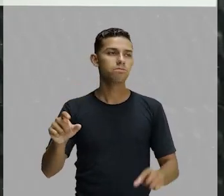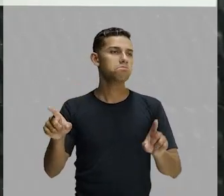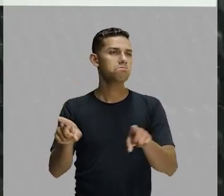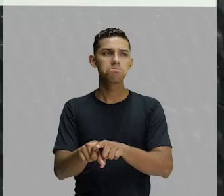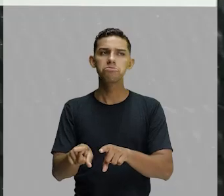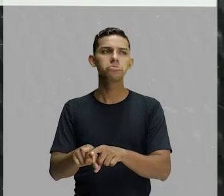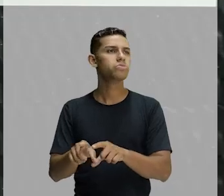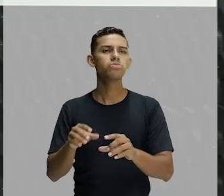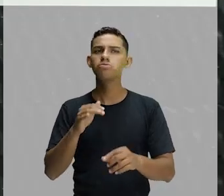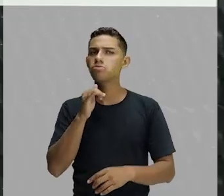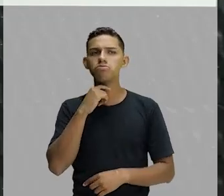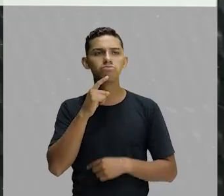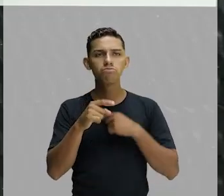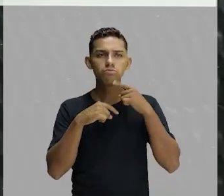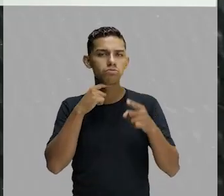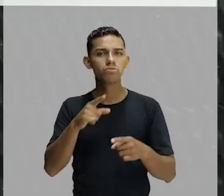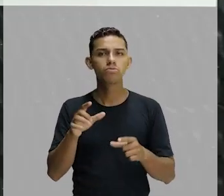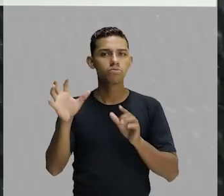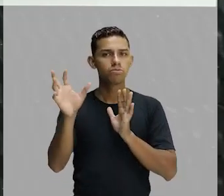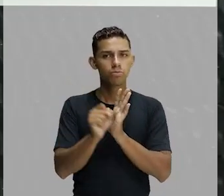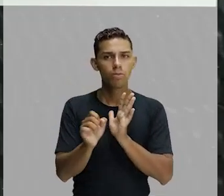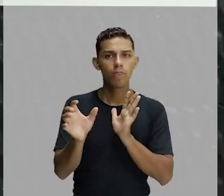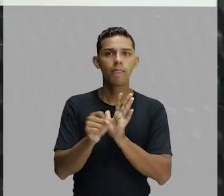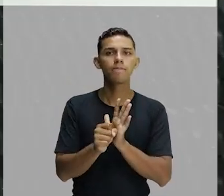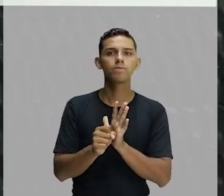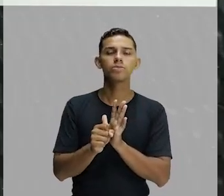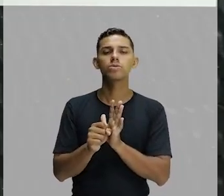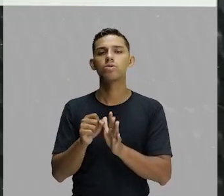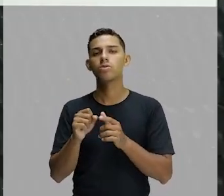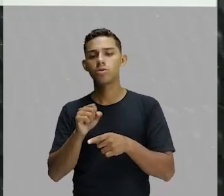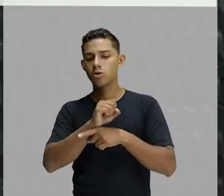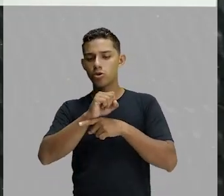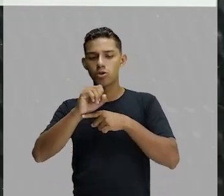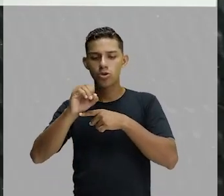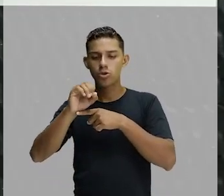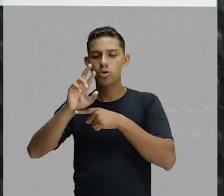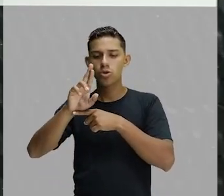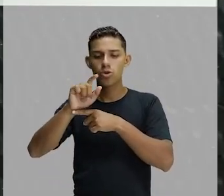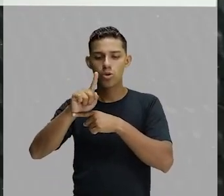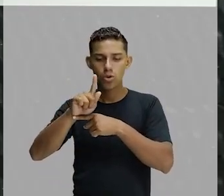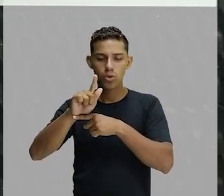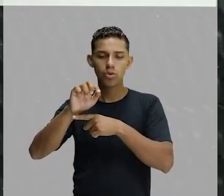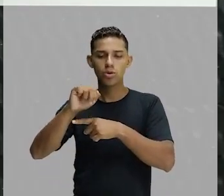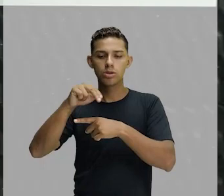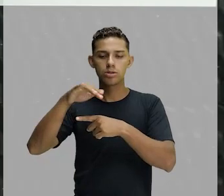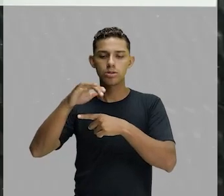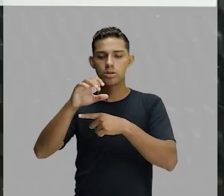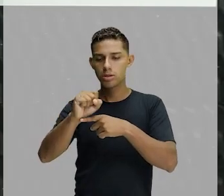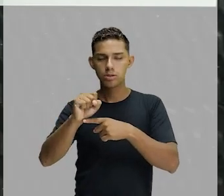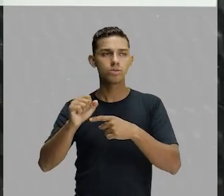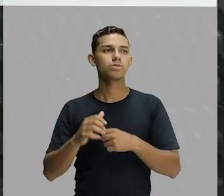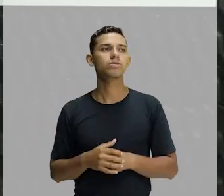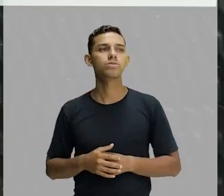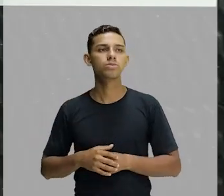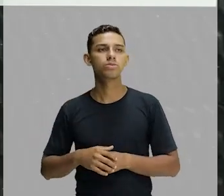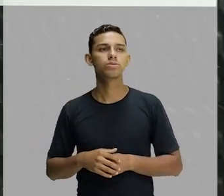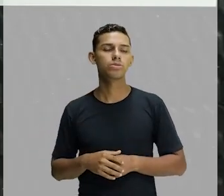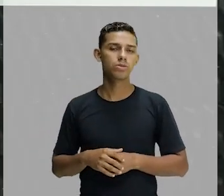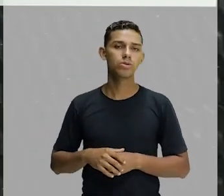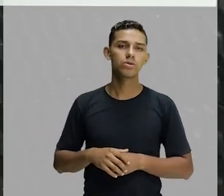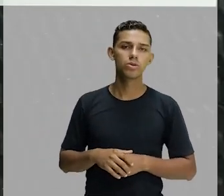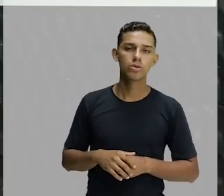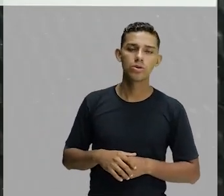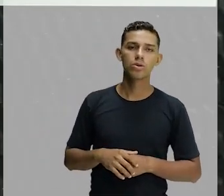se ela não conseguisse absorver esses compostos orgânicos e inorgânicos. E no caso daqueles compostos